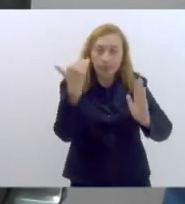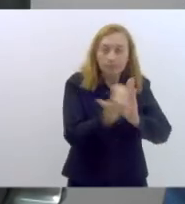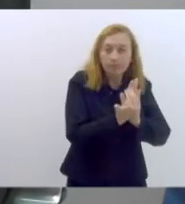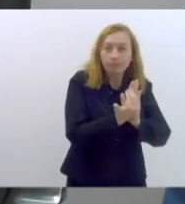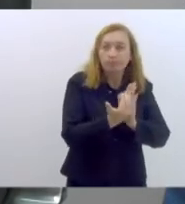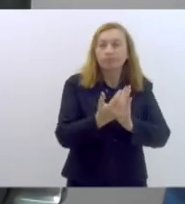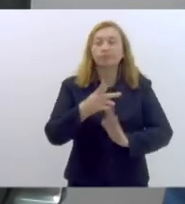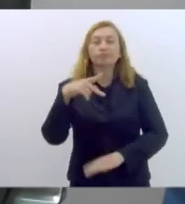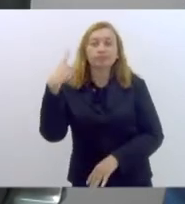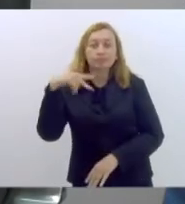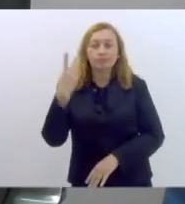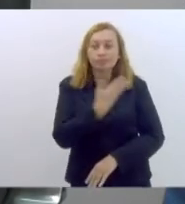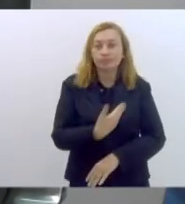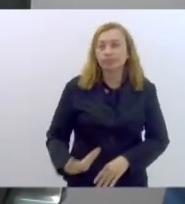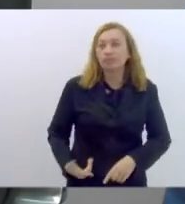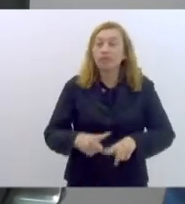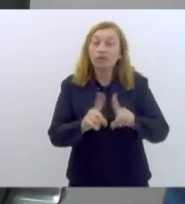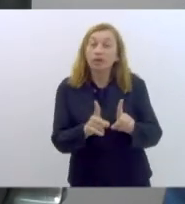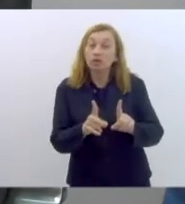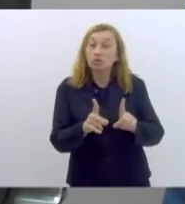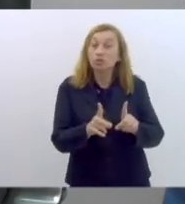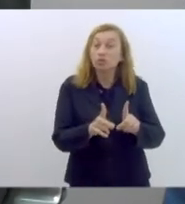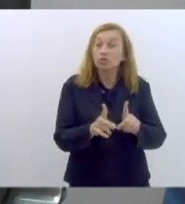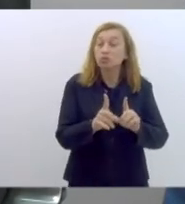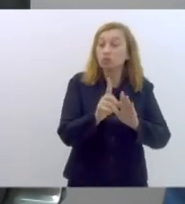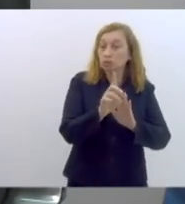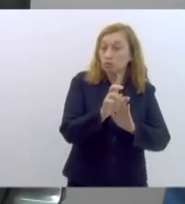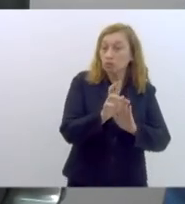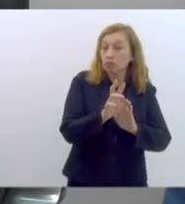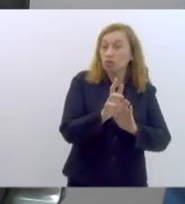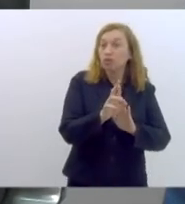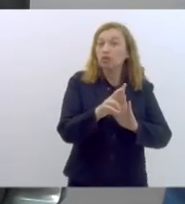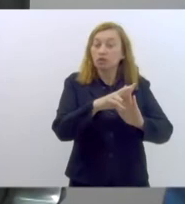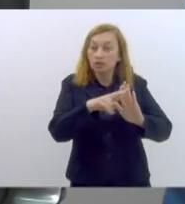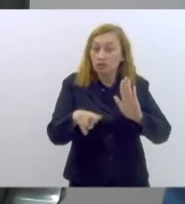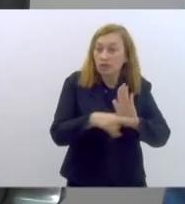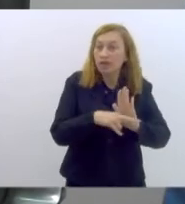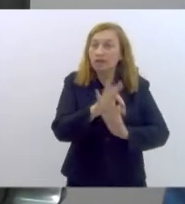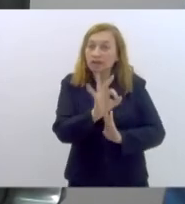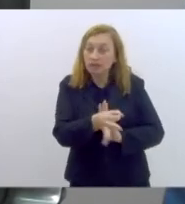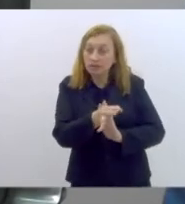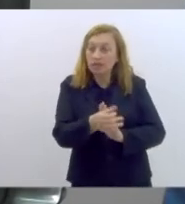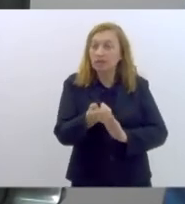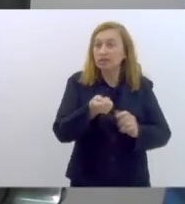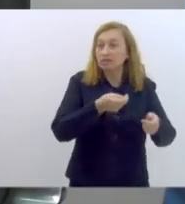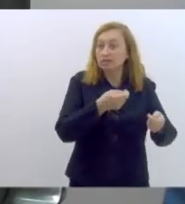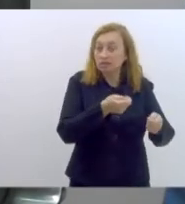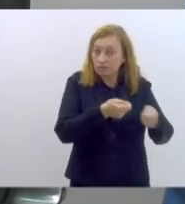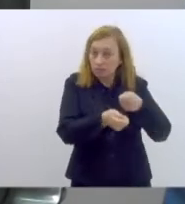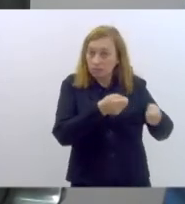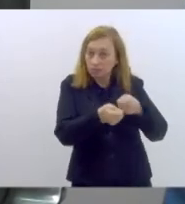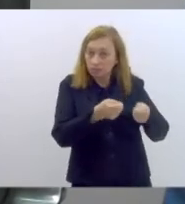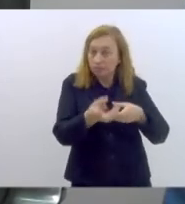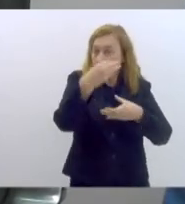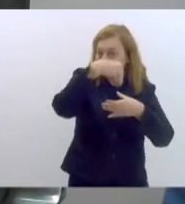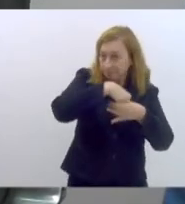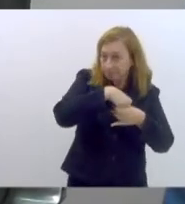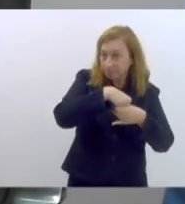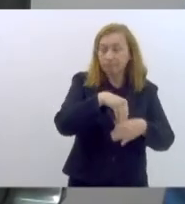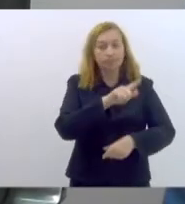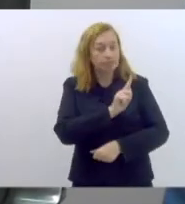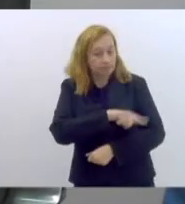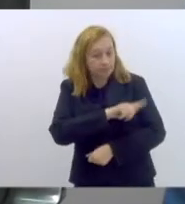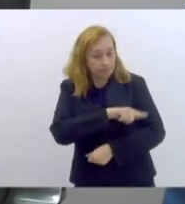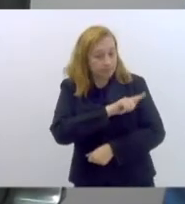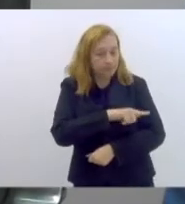políticas públicas. Mas o regime em si, sem os controles internos de gestão,